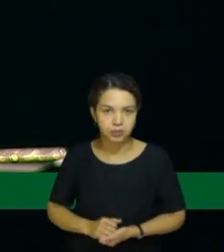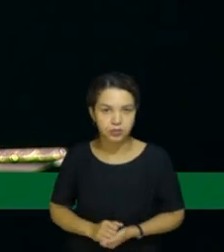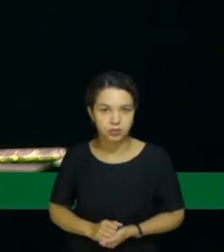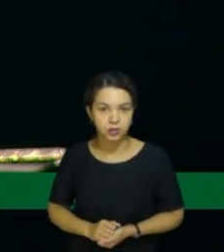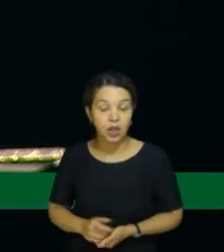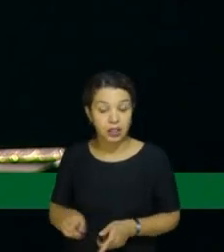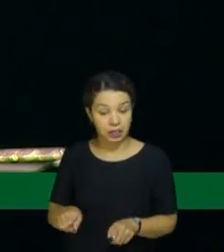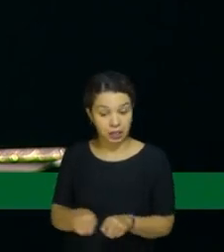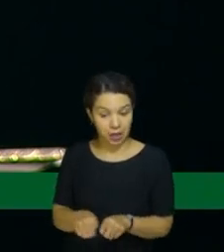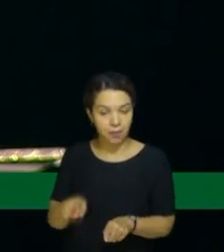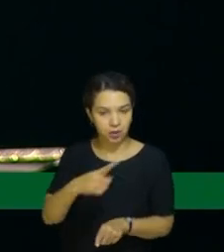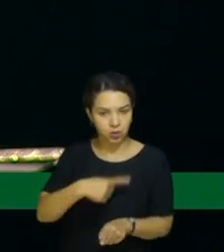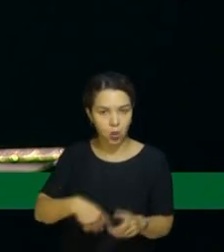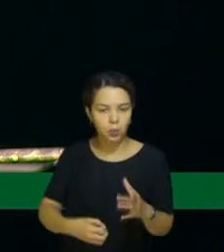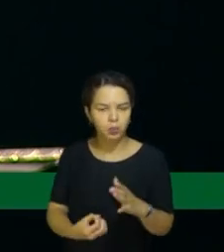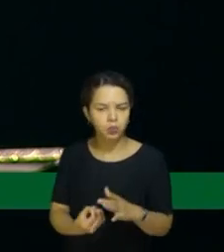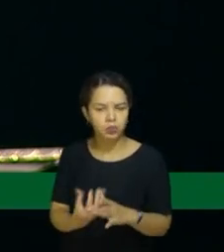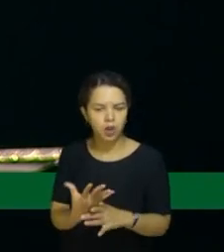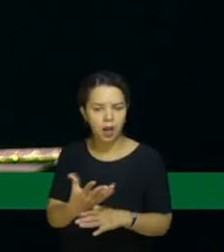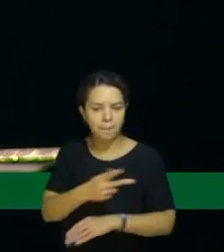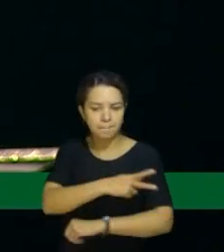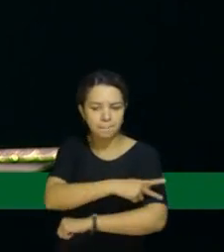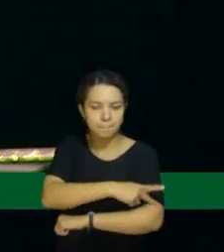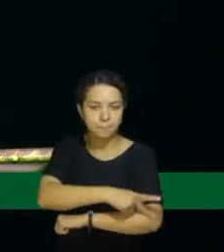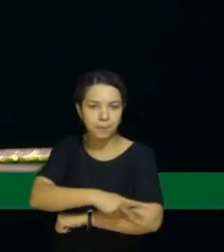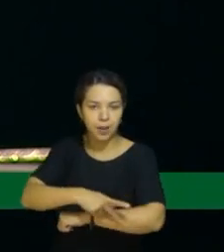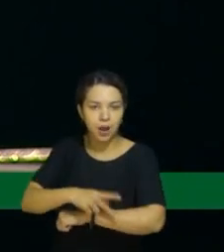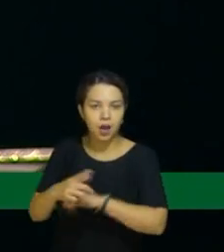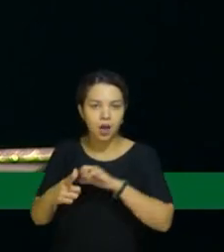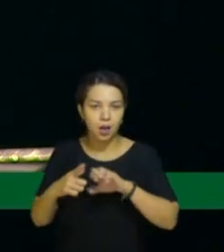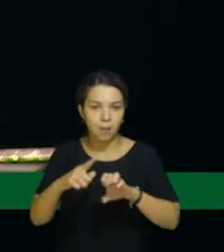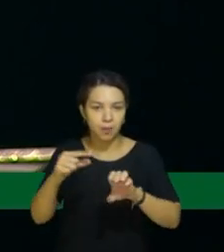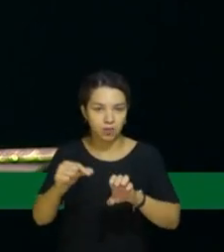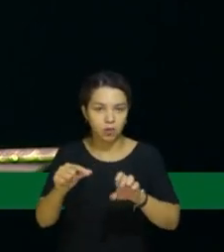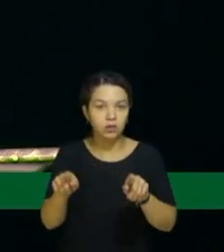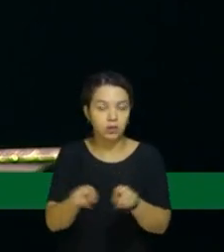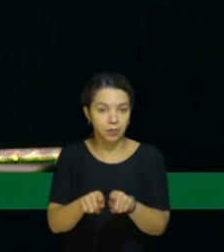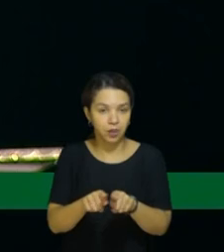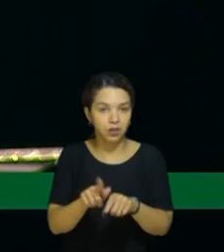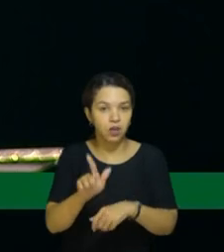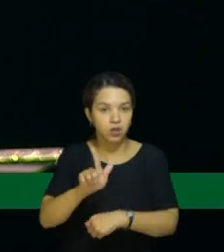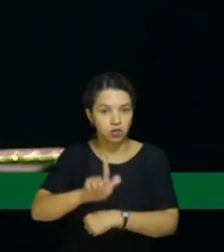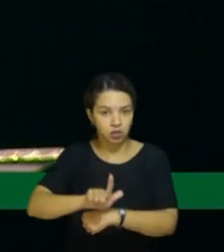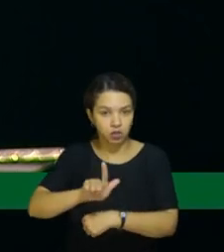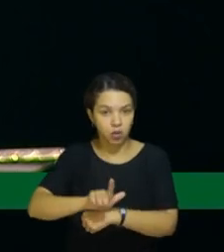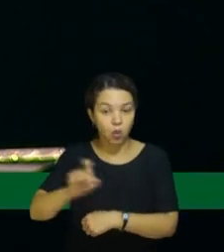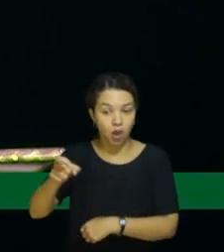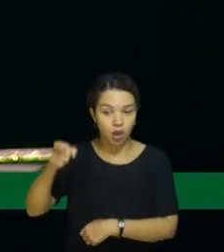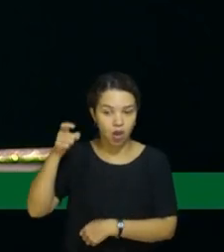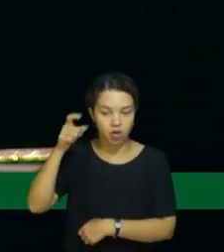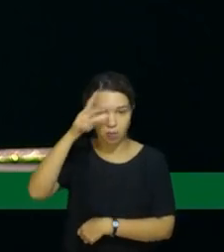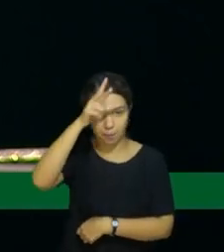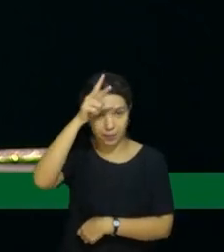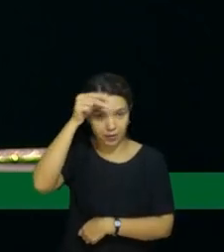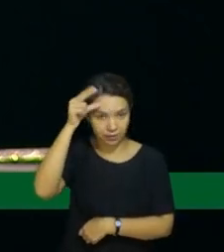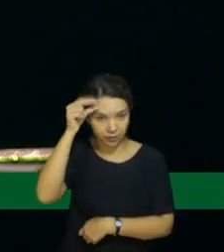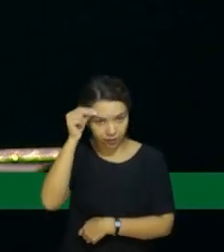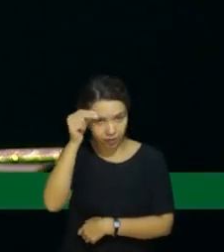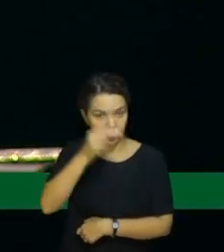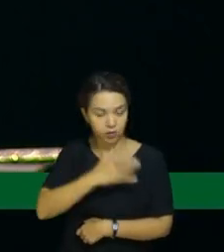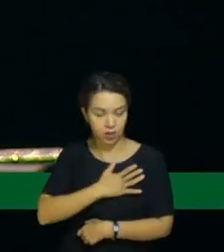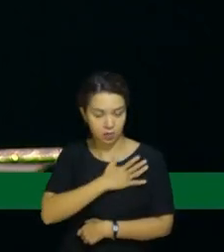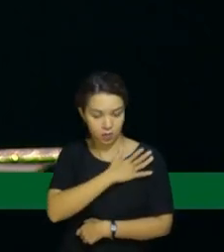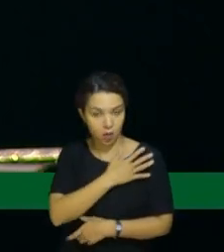da criação da Praça do Empreendedor inclusive na gestão do nosso querido ex-prefeito Napoleão hoje Deputado